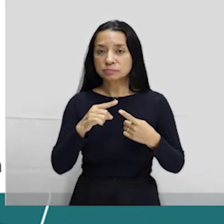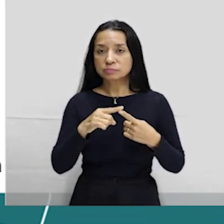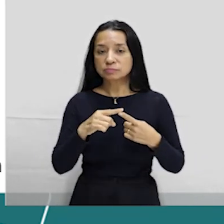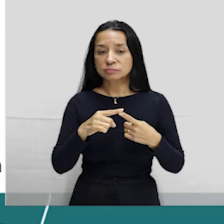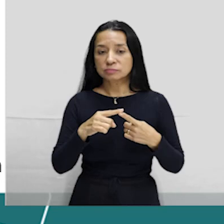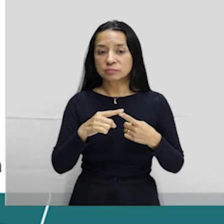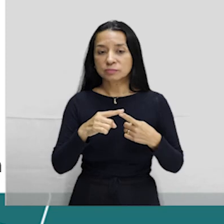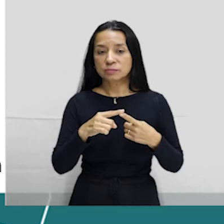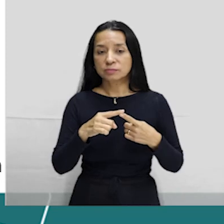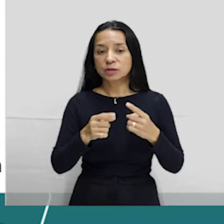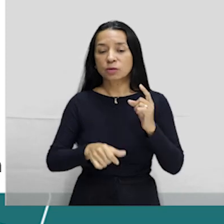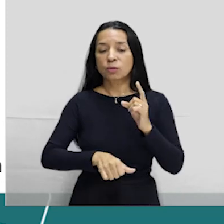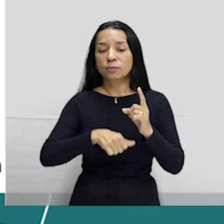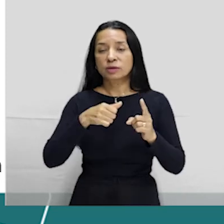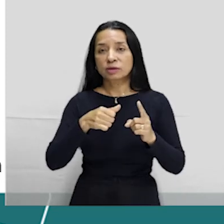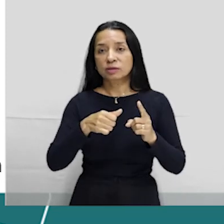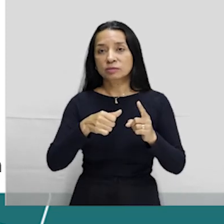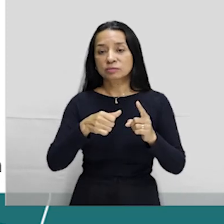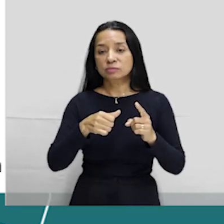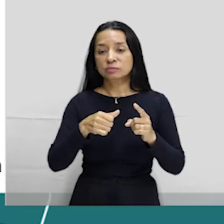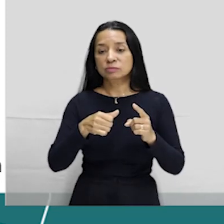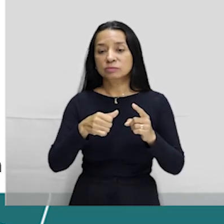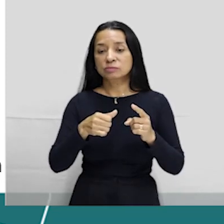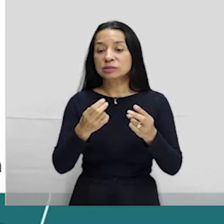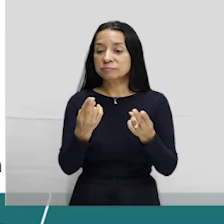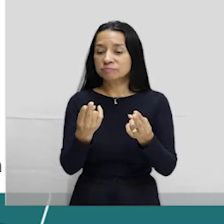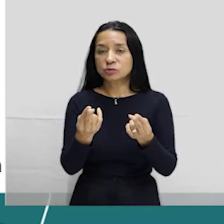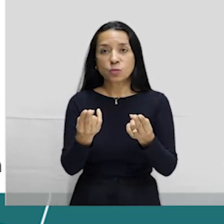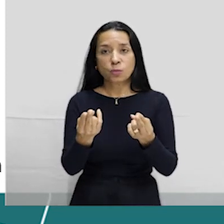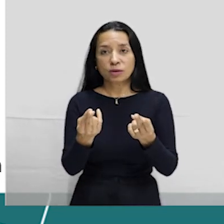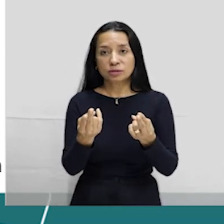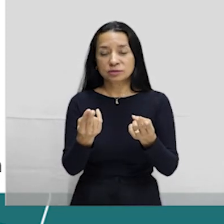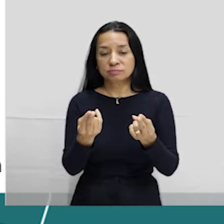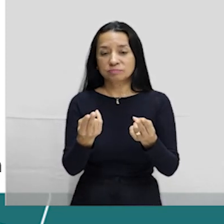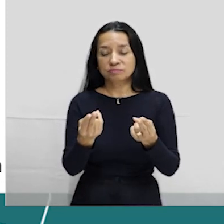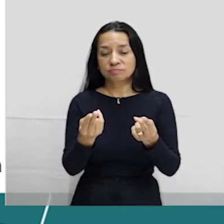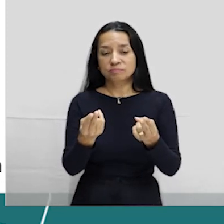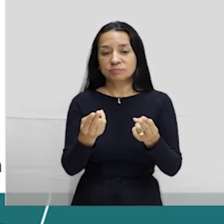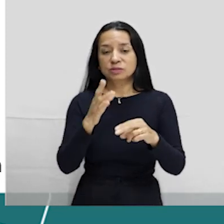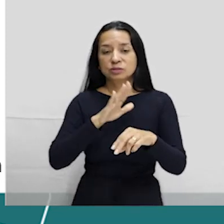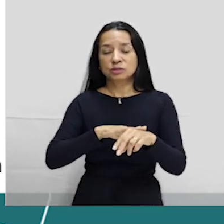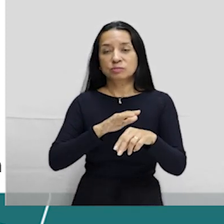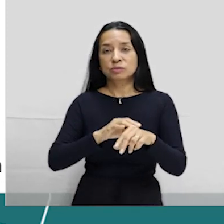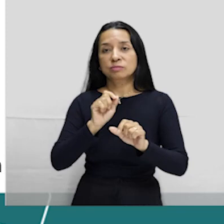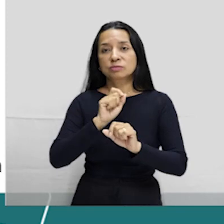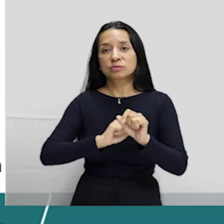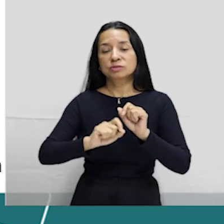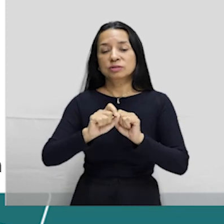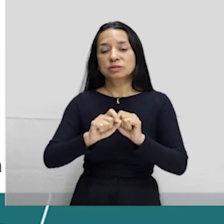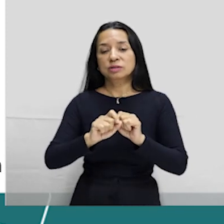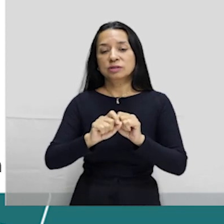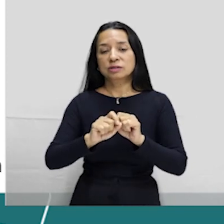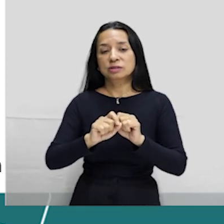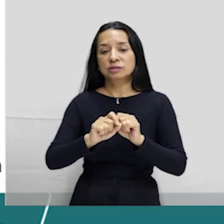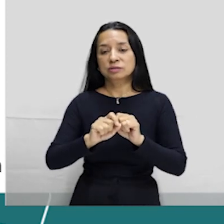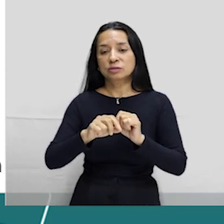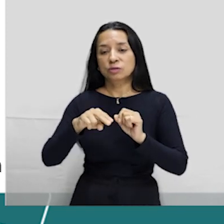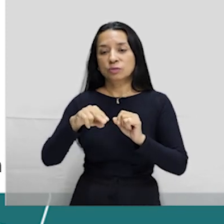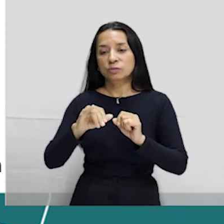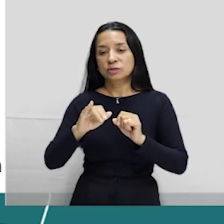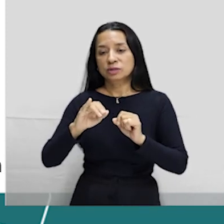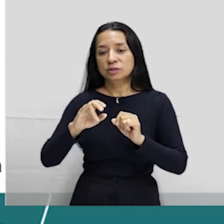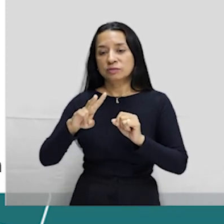temos os gêmeos idênticos, tá? Esses gêmeos idênticos nós chamamos de gêmeos